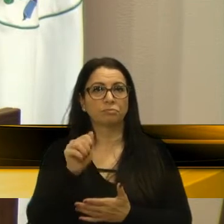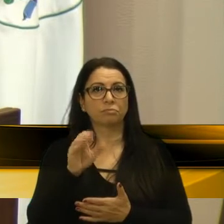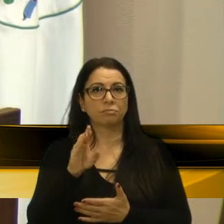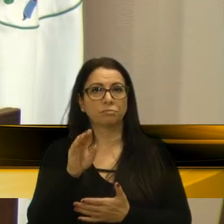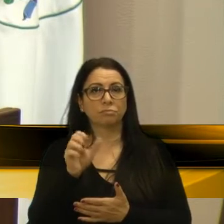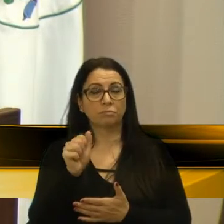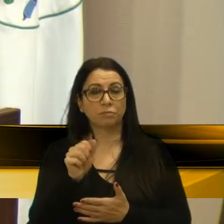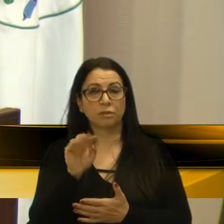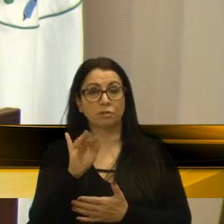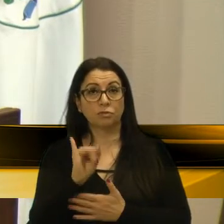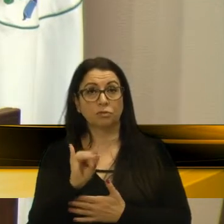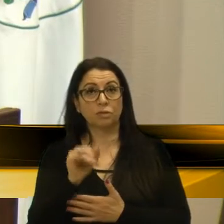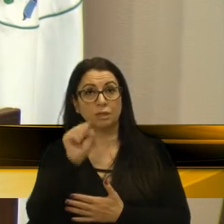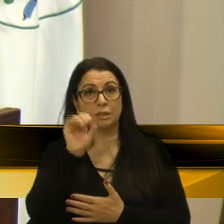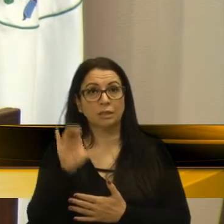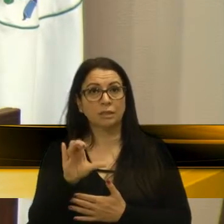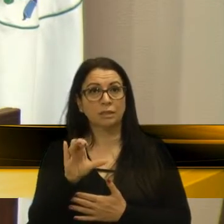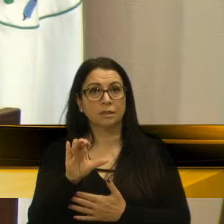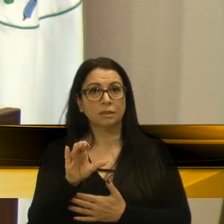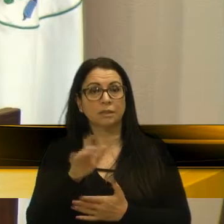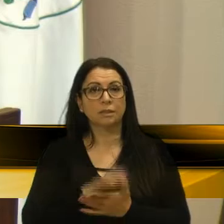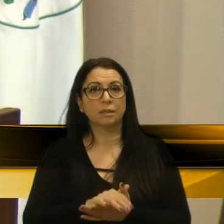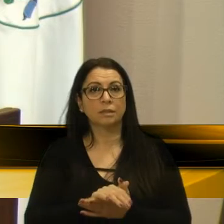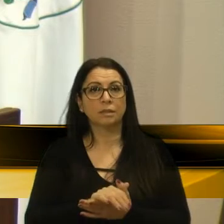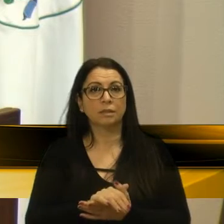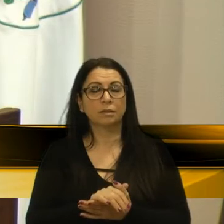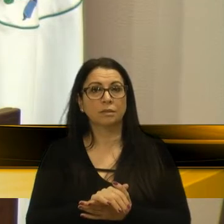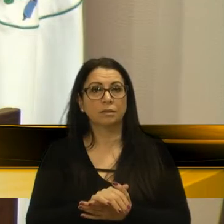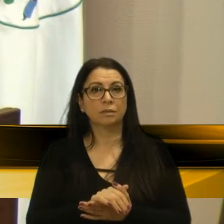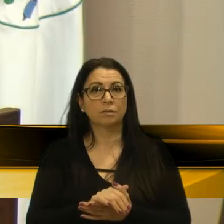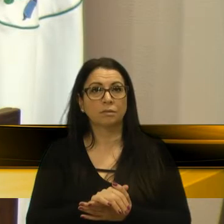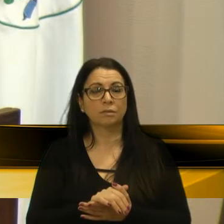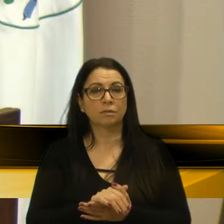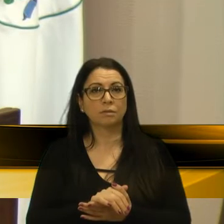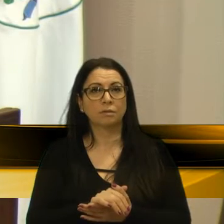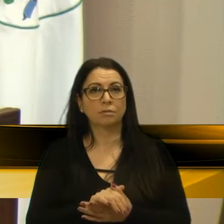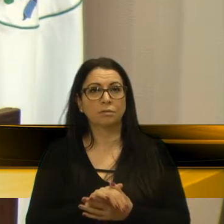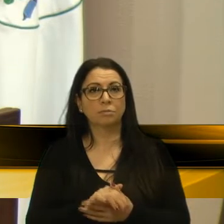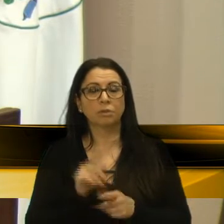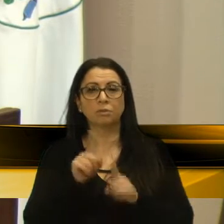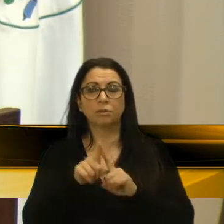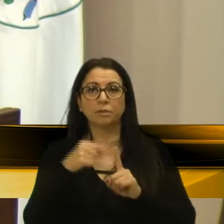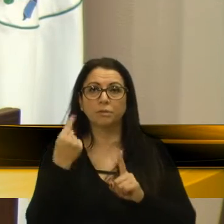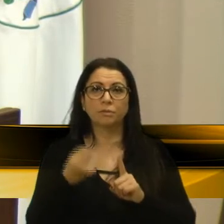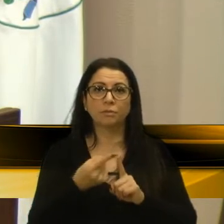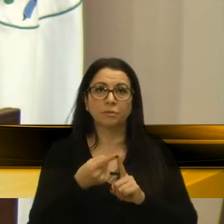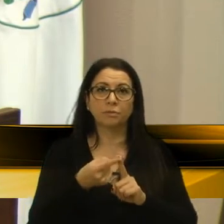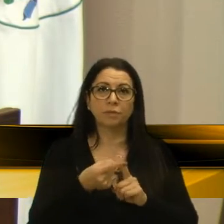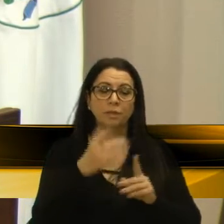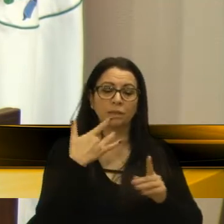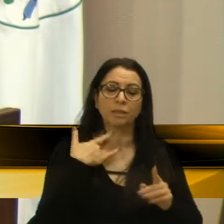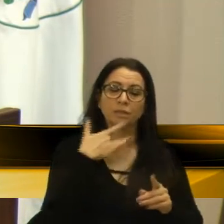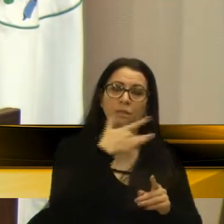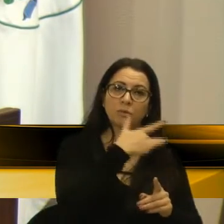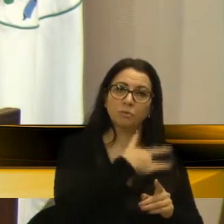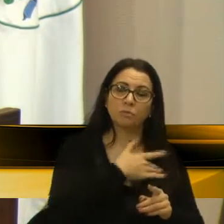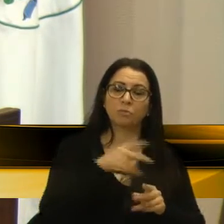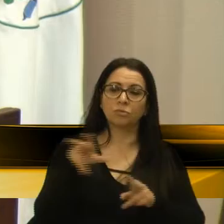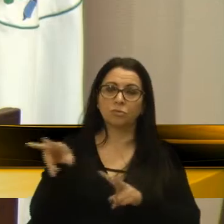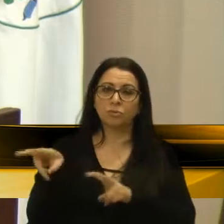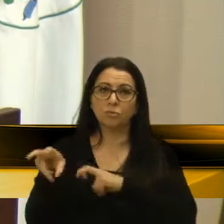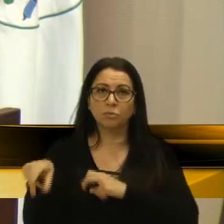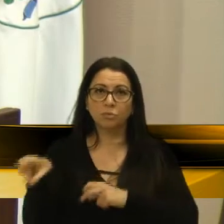Catarina, os verticais que lá se reúnem. Então, no vertical da saúde, da